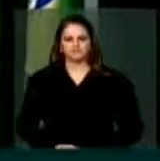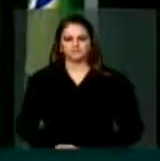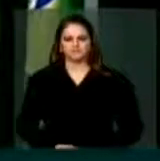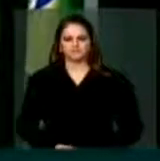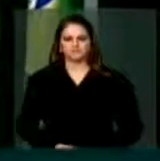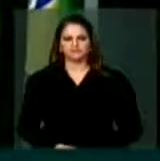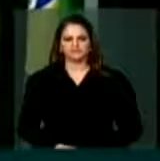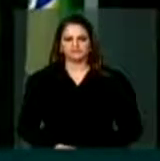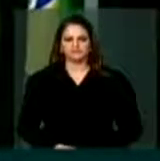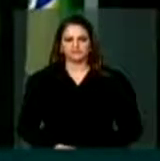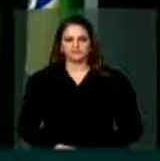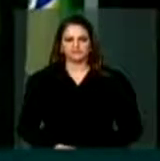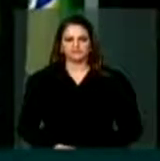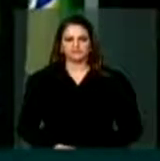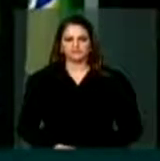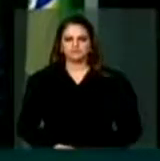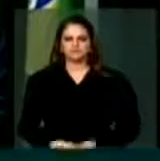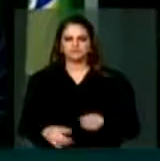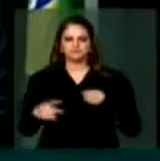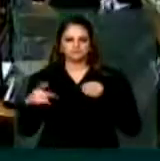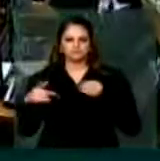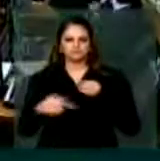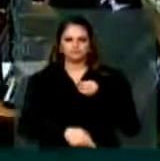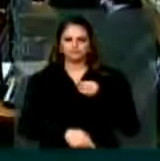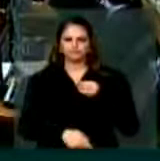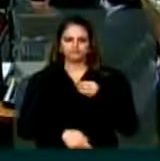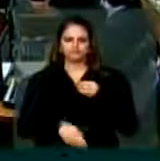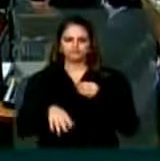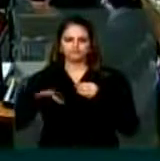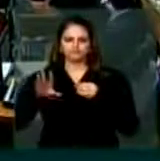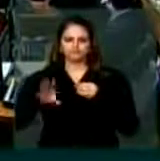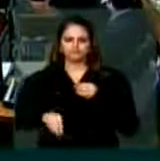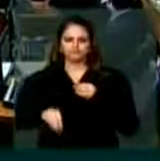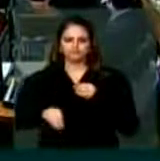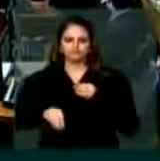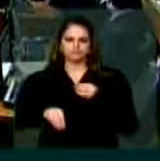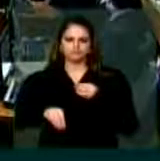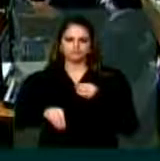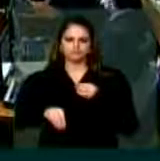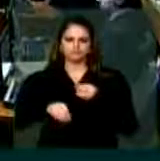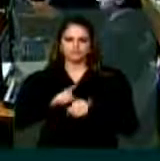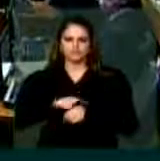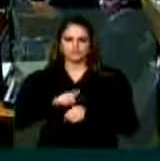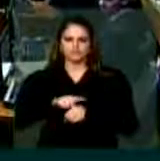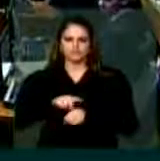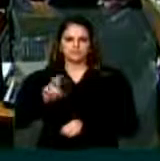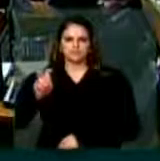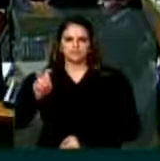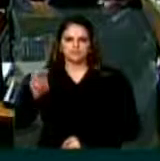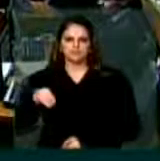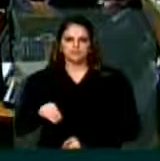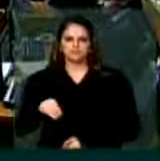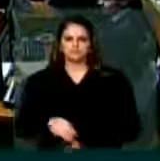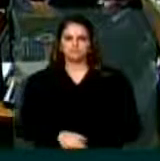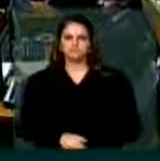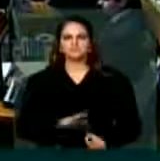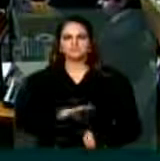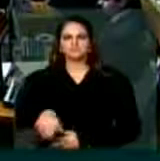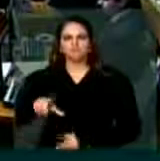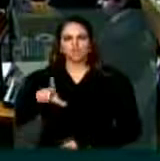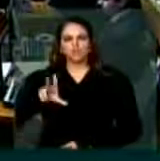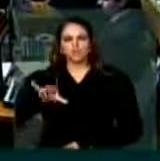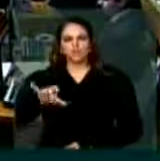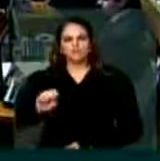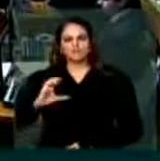Nós seguiremos 5 minutos, Duarte, para garantir a palavra de todos. Vai ter comissão geral hoje. Luiz Carlos